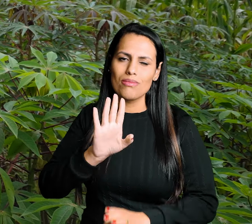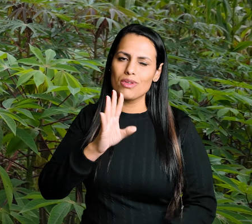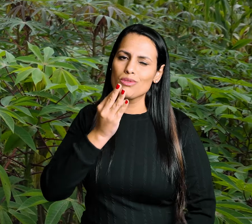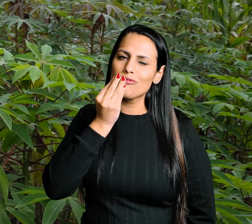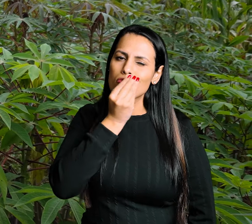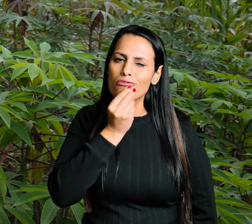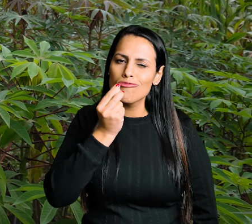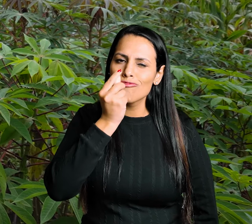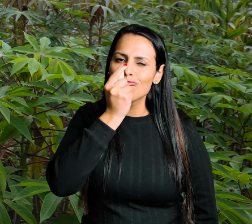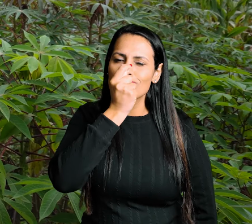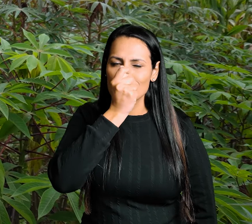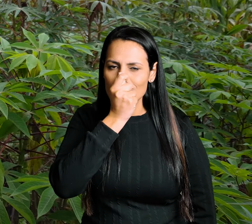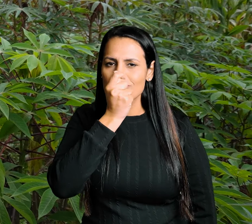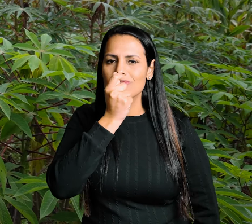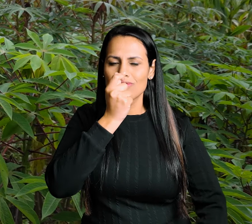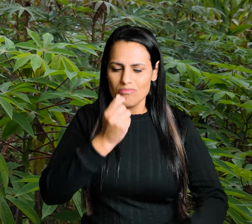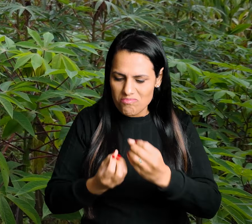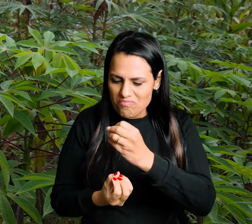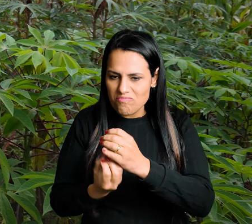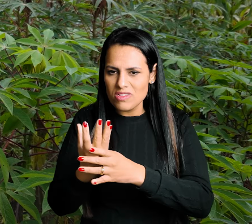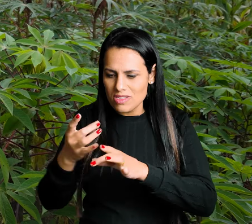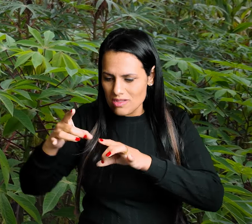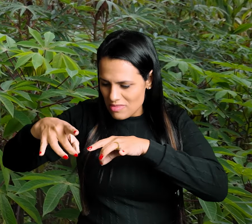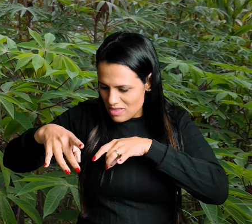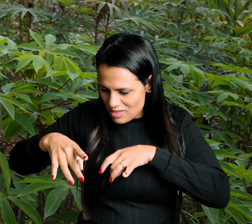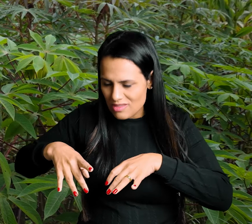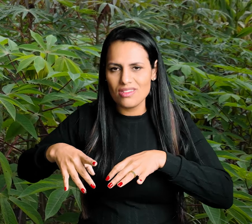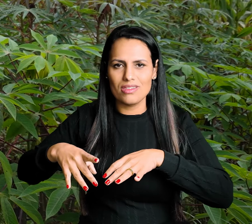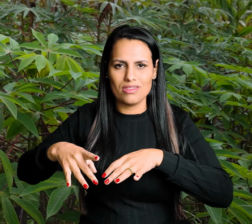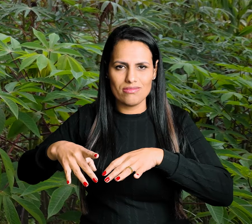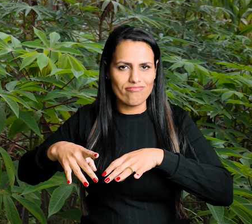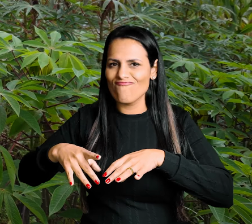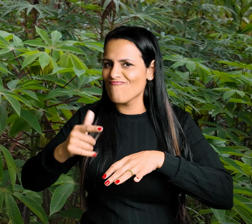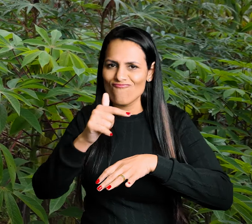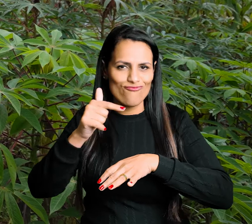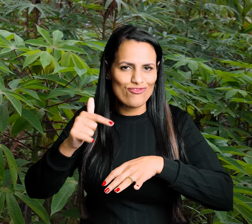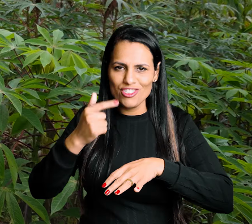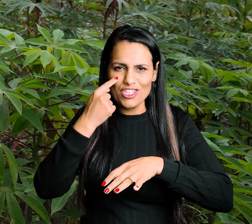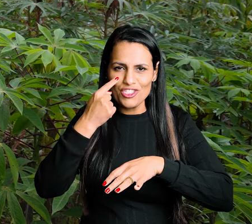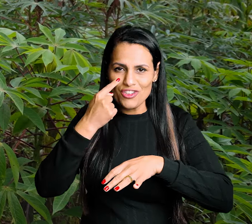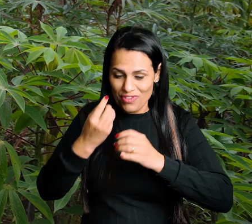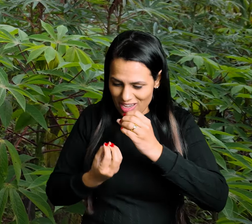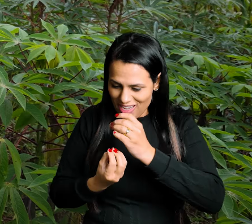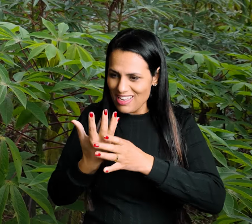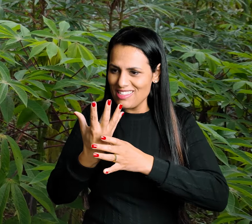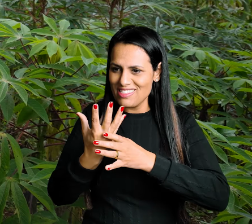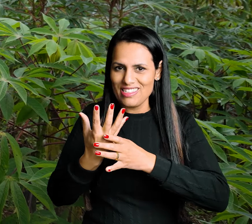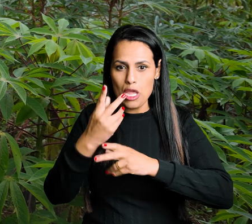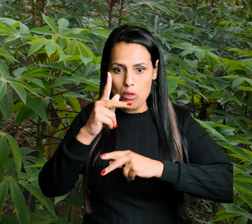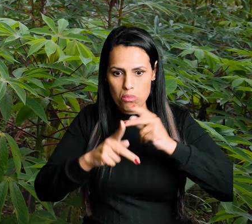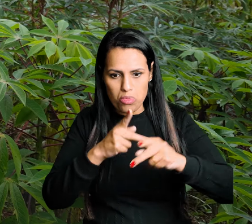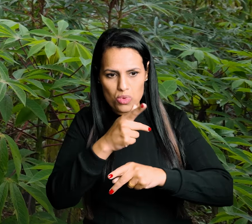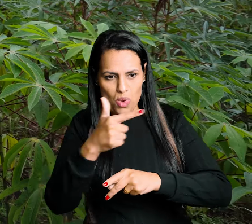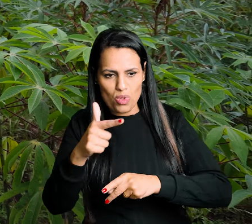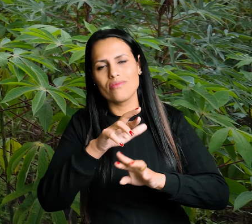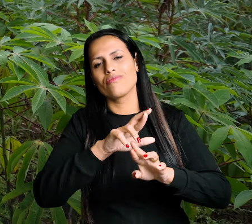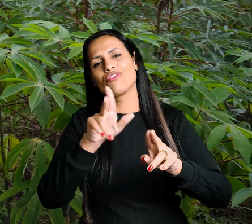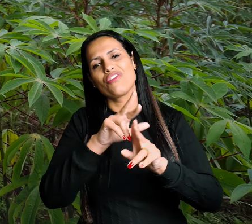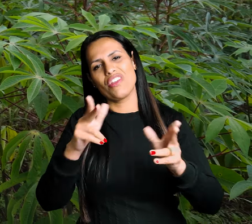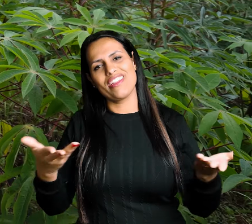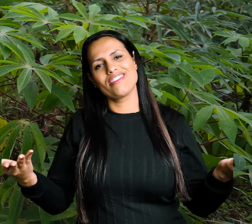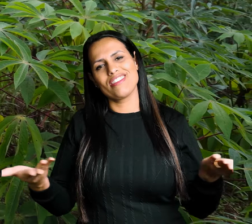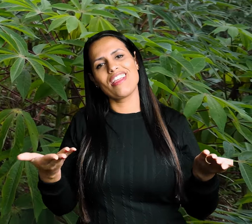você plantar, né? Escolhe aquela qualidade que a gente gosta, planta, vê crescer, vê produzir, né? É outra coisa.